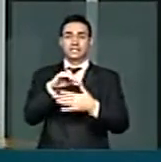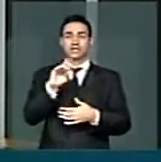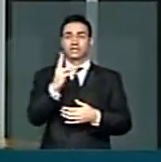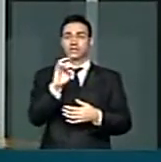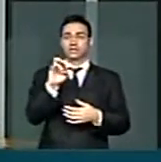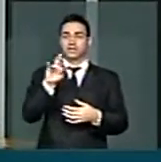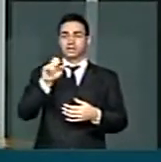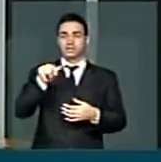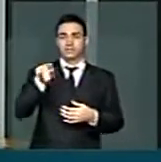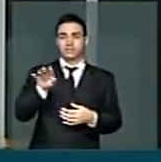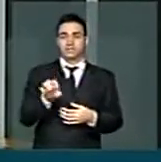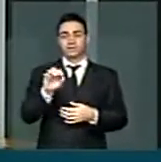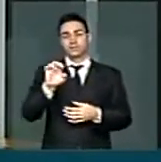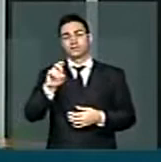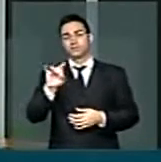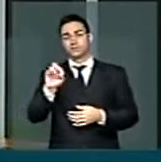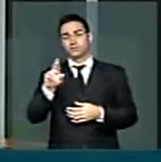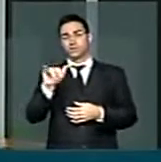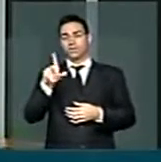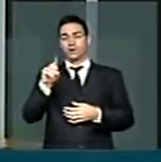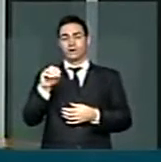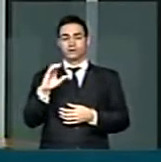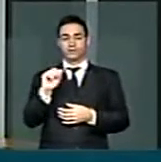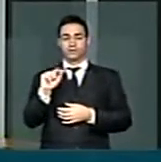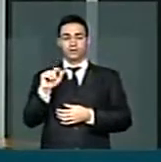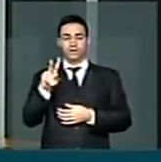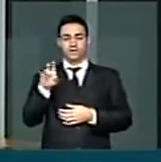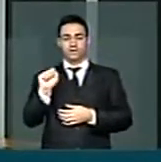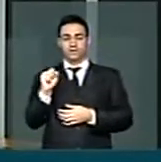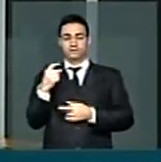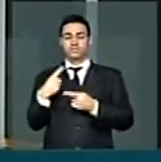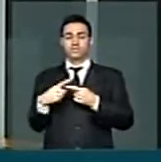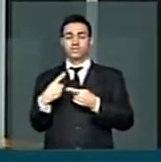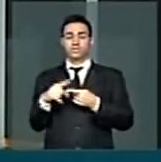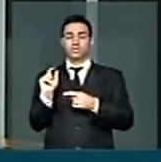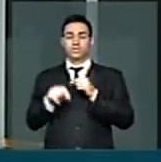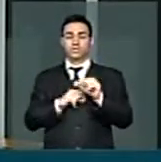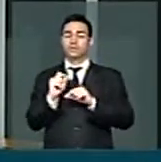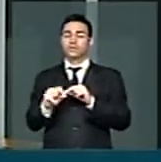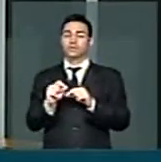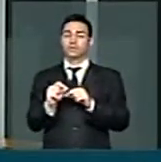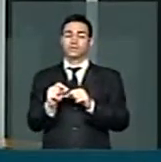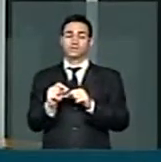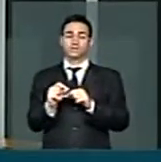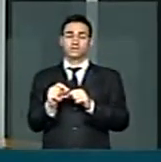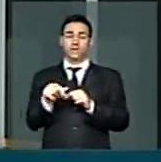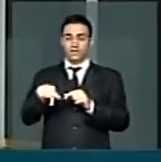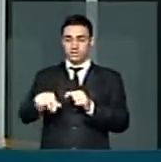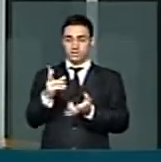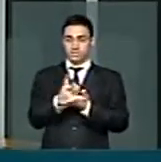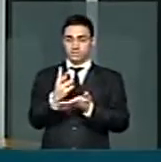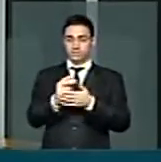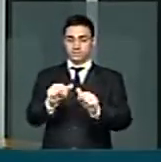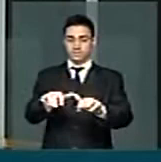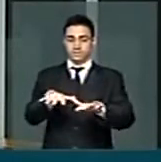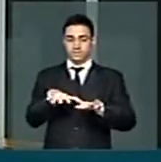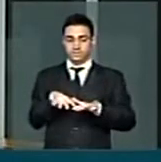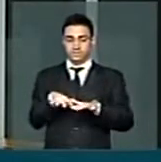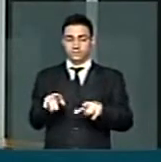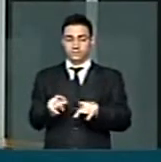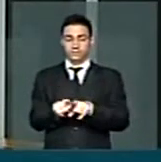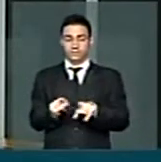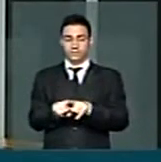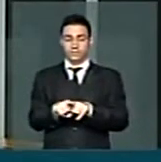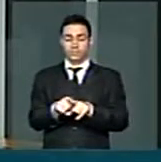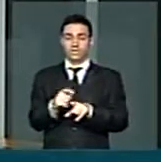Alves, foi por uma singularidade histórica, porque neste plenário, como naquele outro que eu